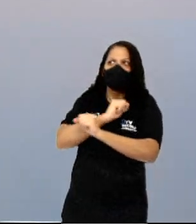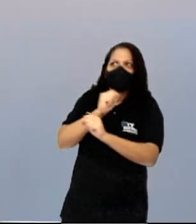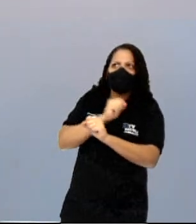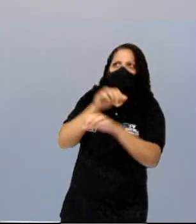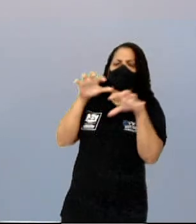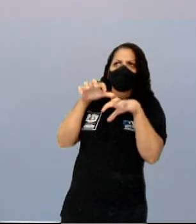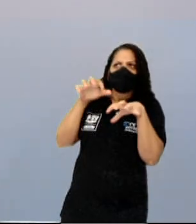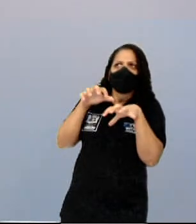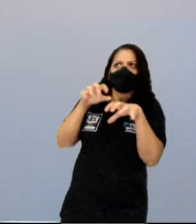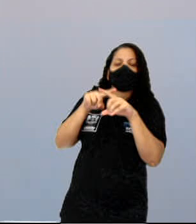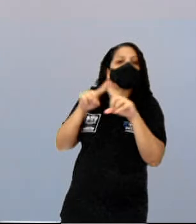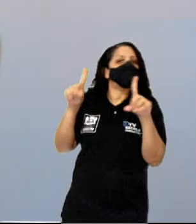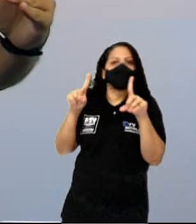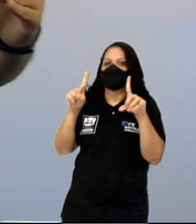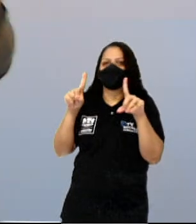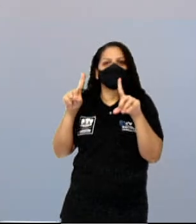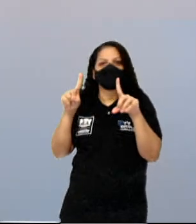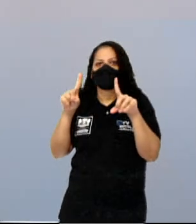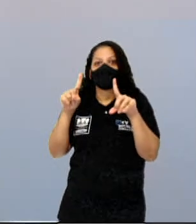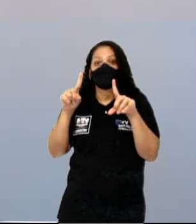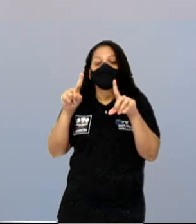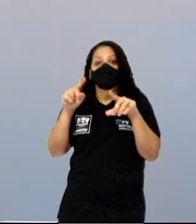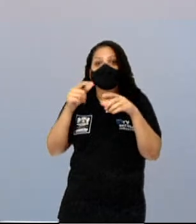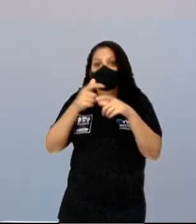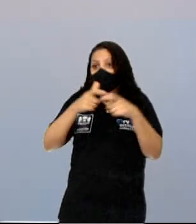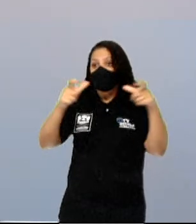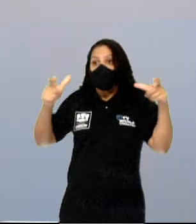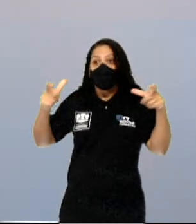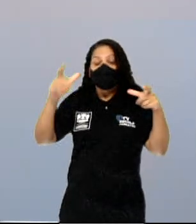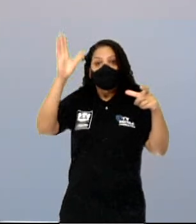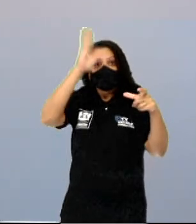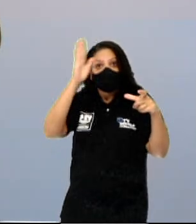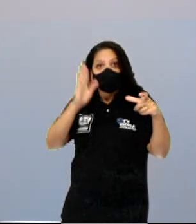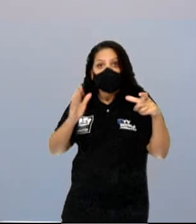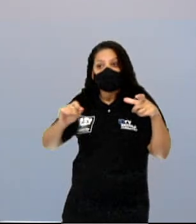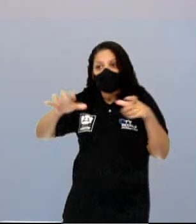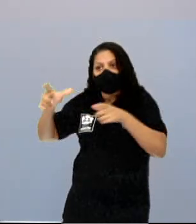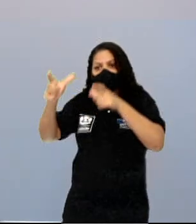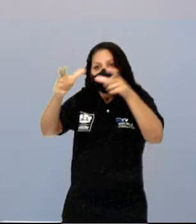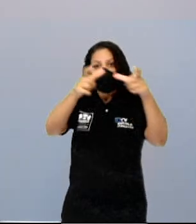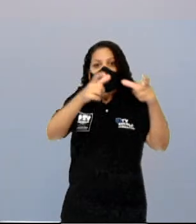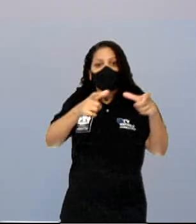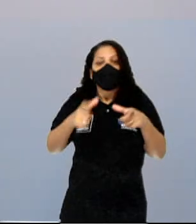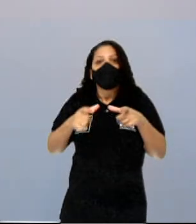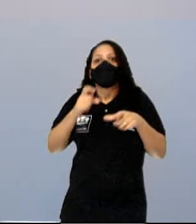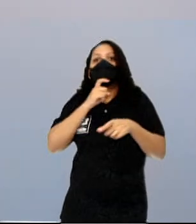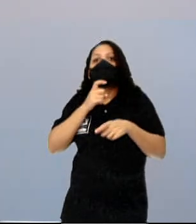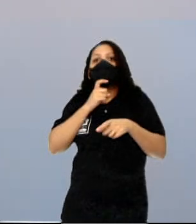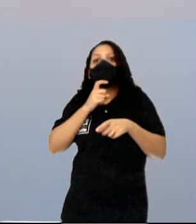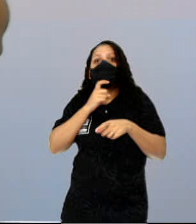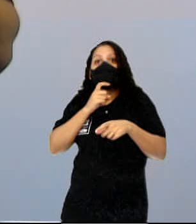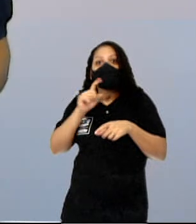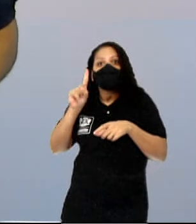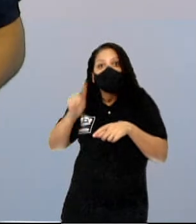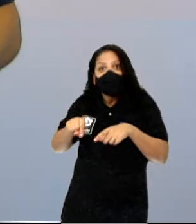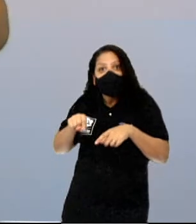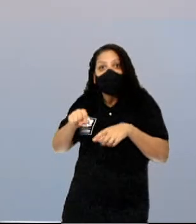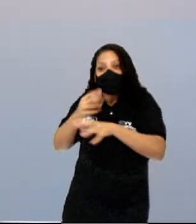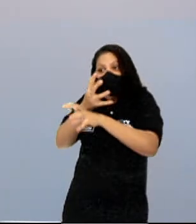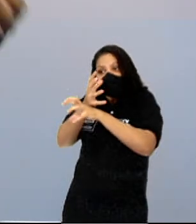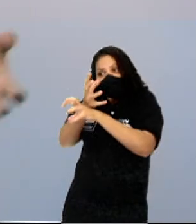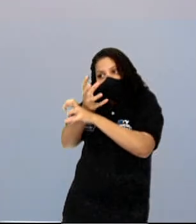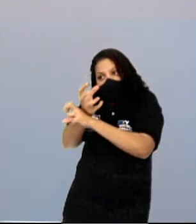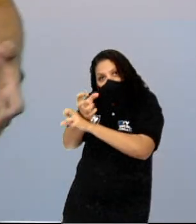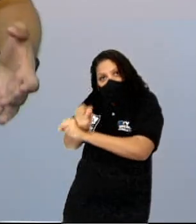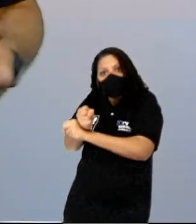inverno. Mas na maior parte do Brasil, eu vou lhe contar, na maior parte do Brasil, o inverno é a estação mais seca.